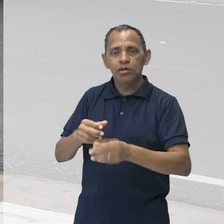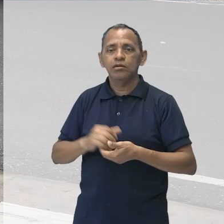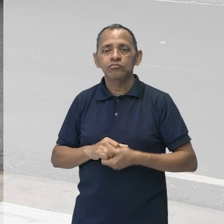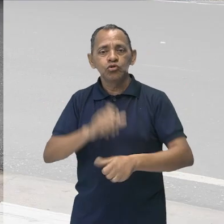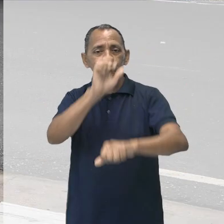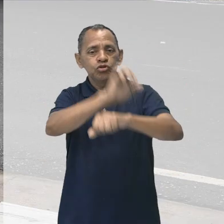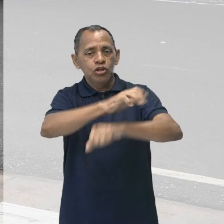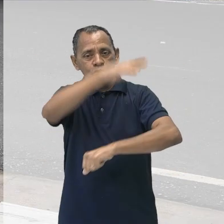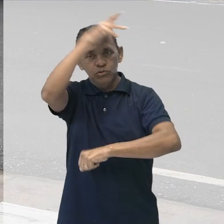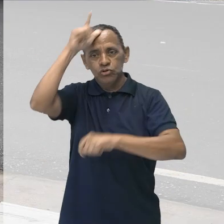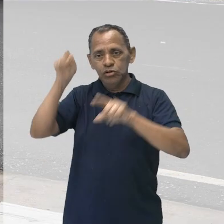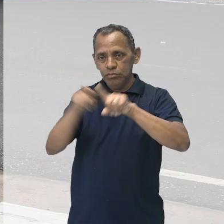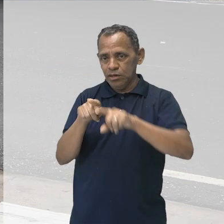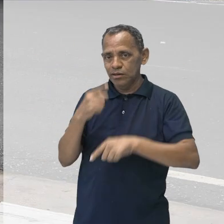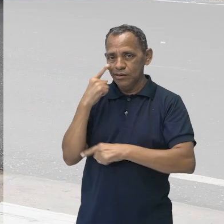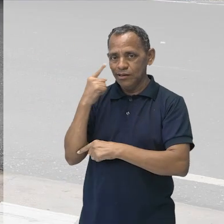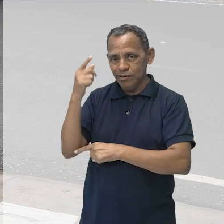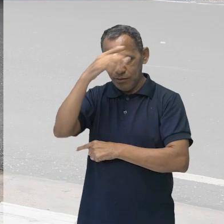grafiteiro